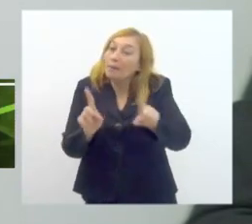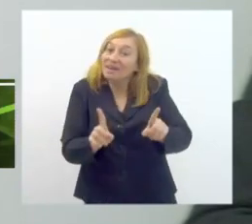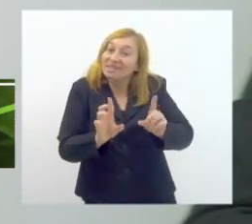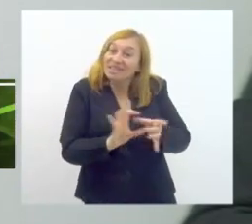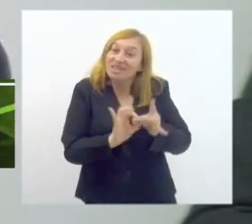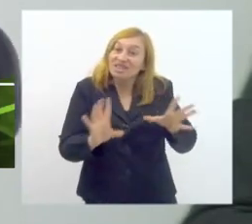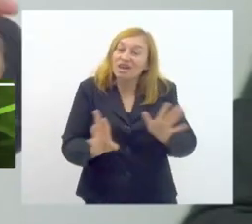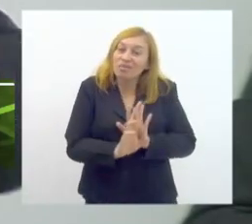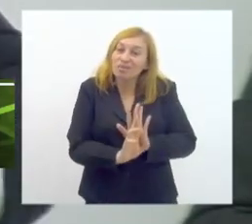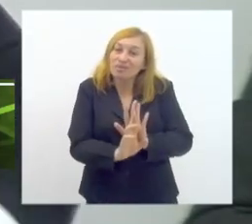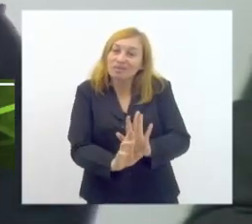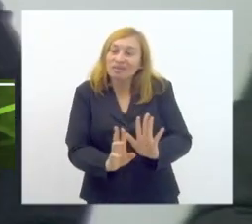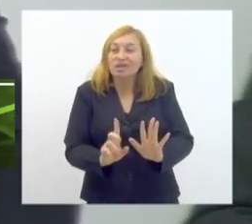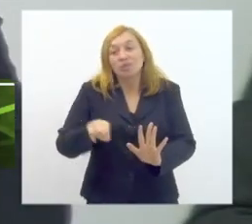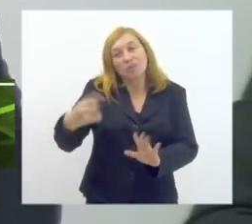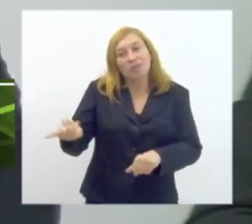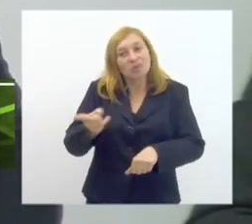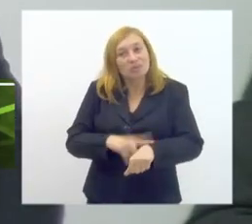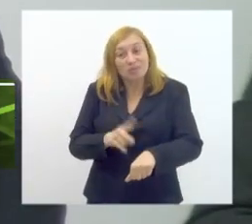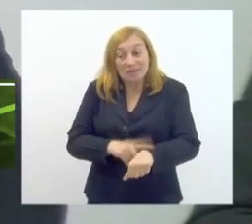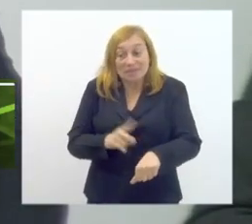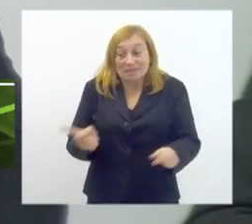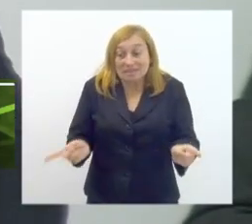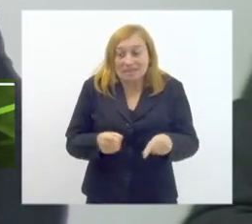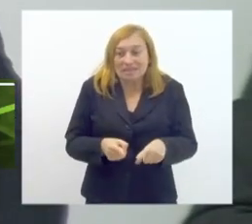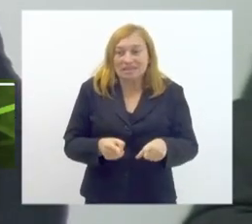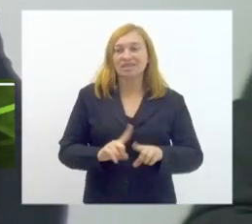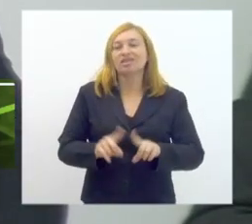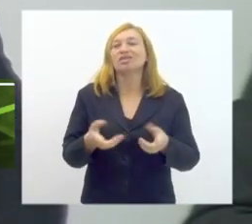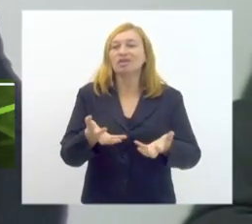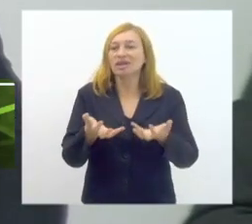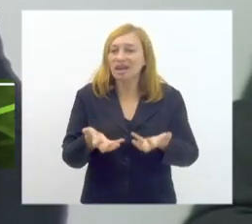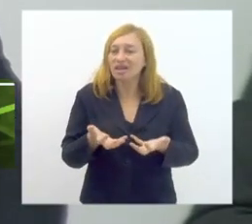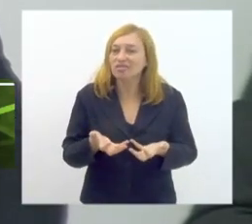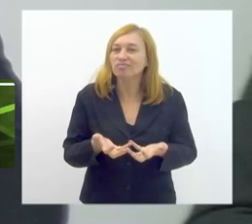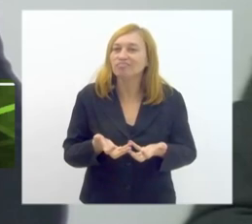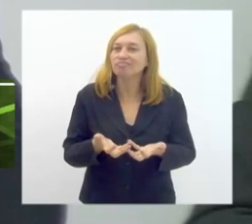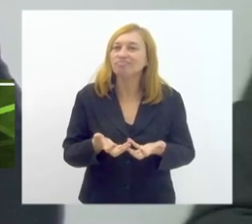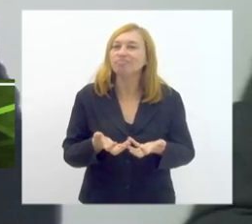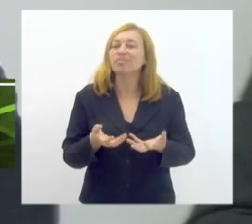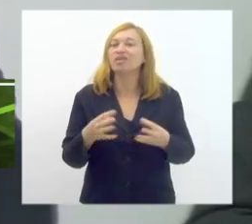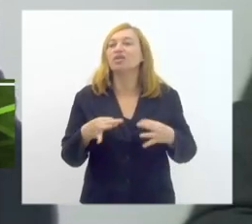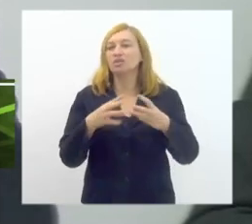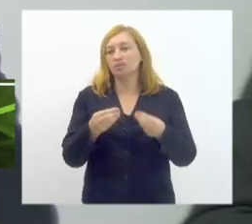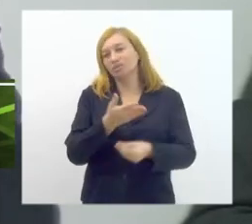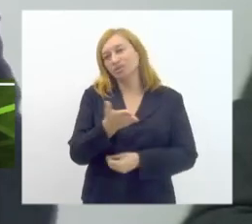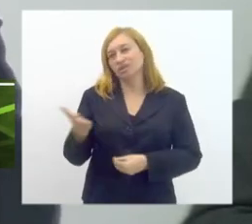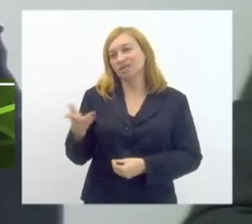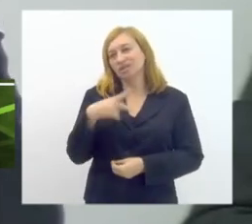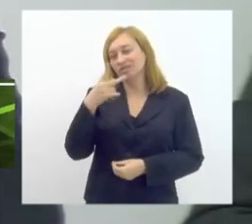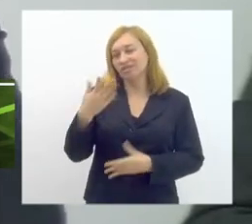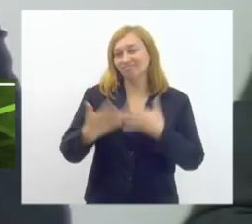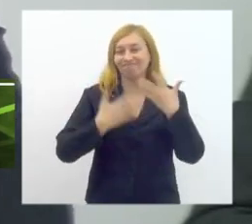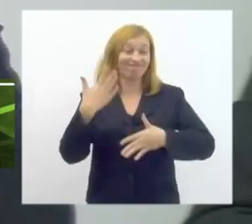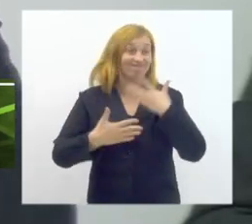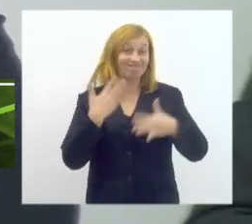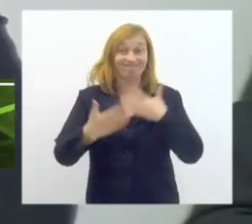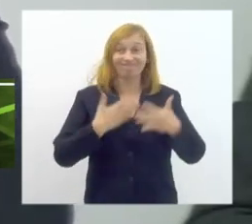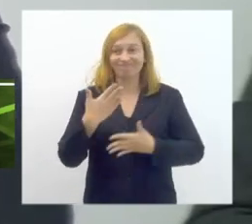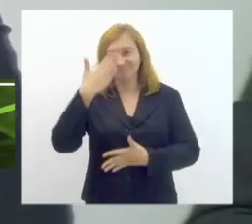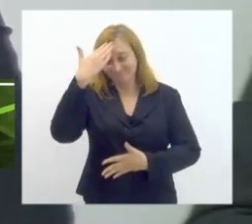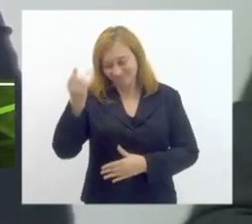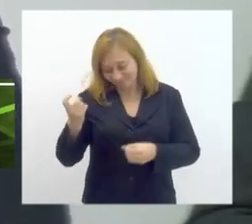apresentações para o outro momento, que o tempo está esgotado, mas eu quero, diante de todos aqui, esboçar a minha alegria de saber